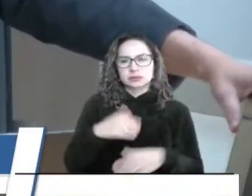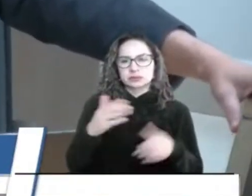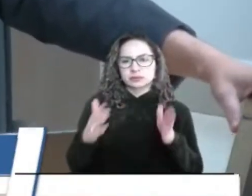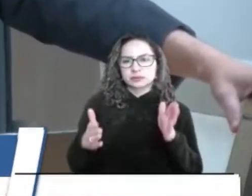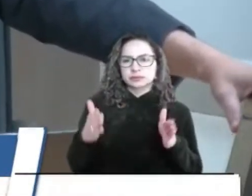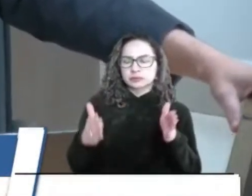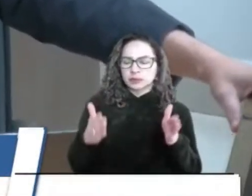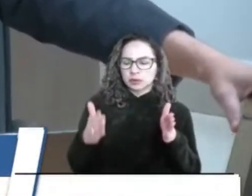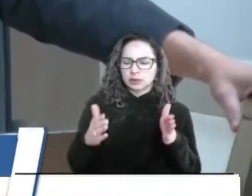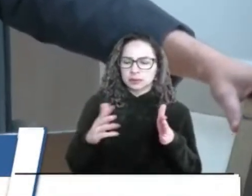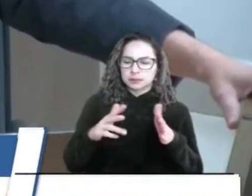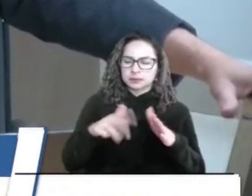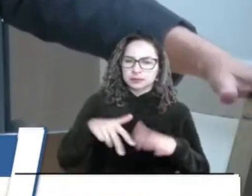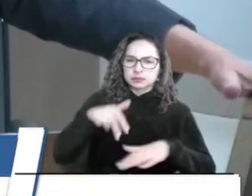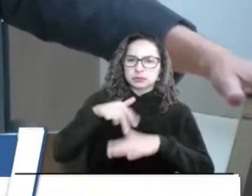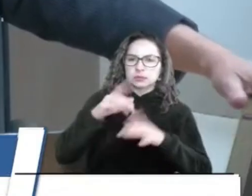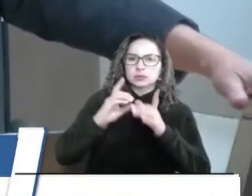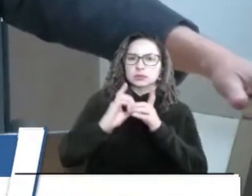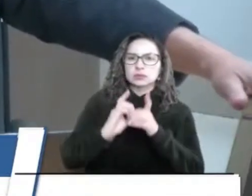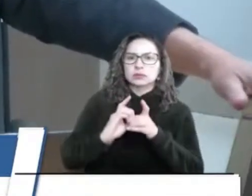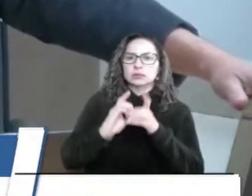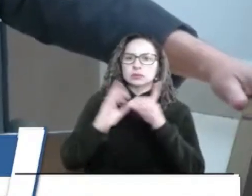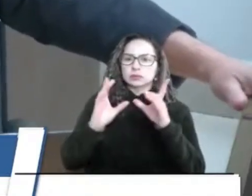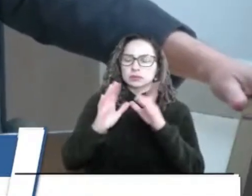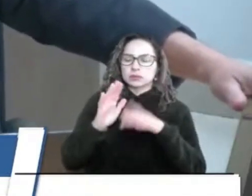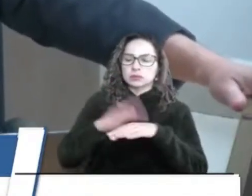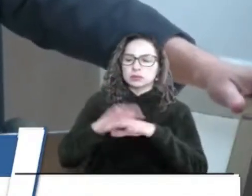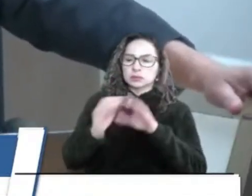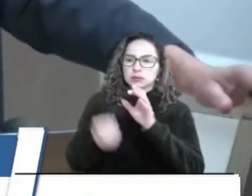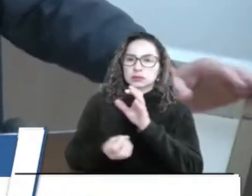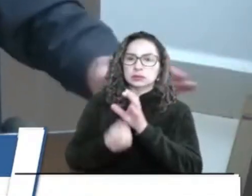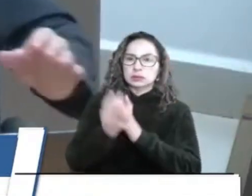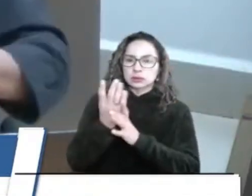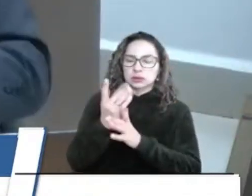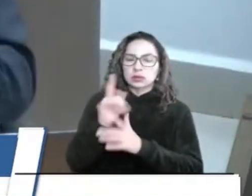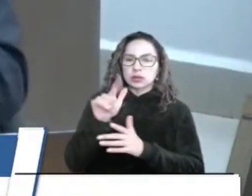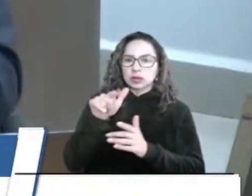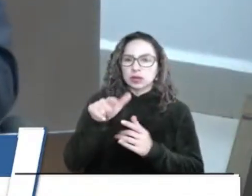espaço democrático e foi criado para justamente